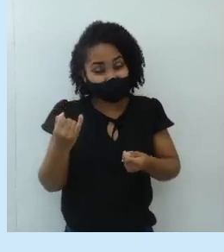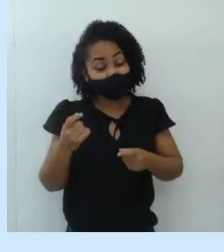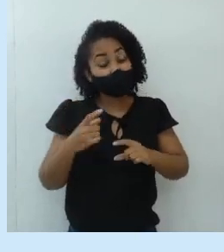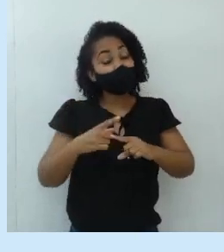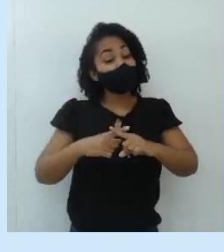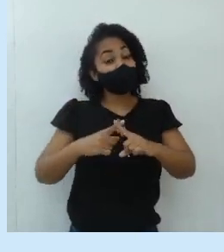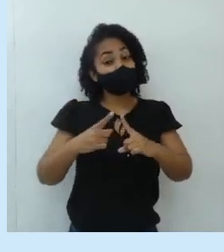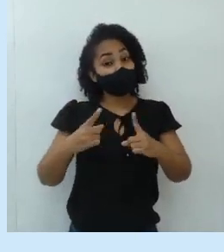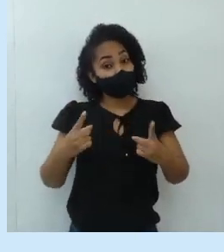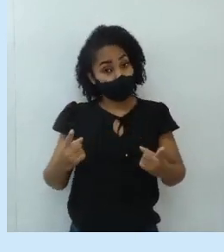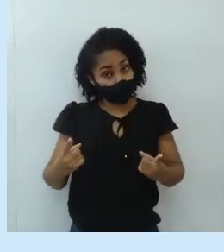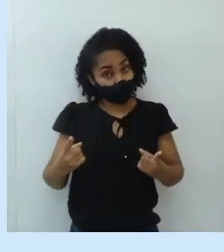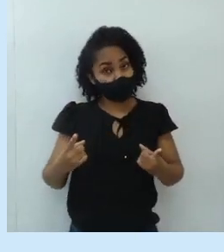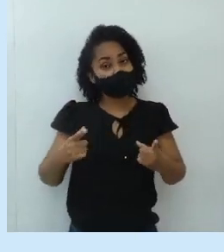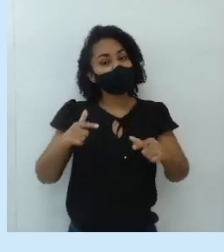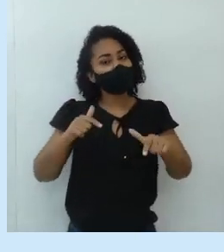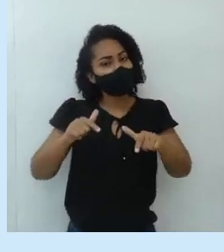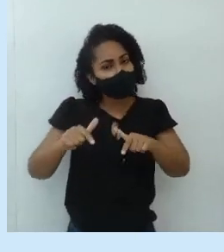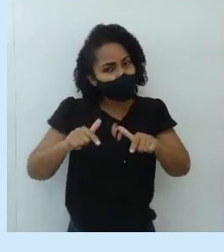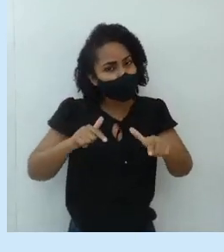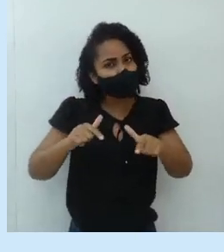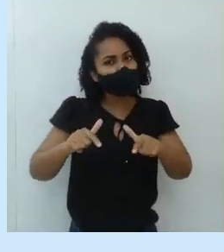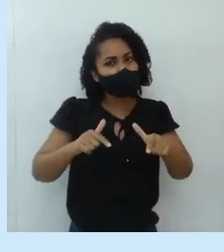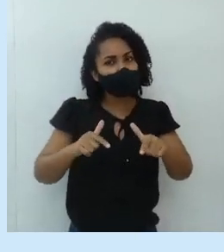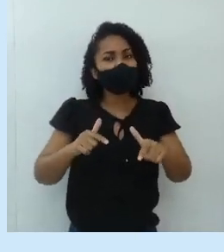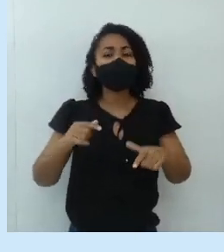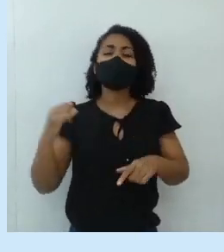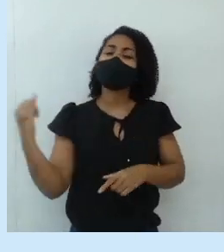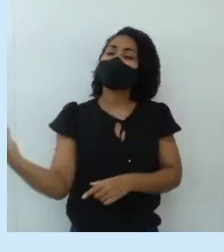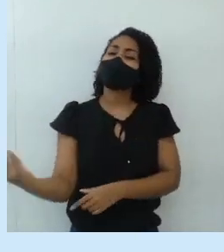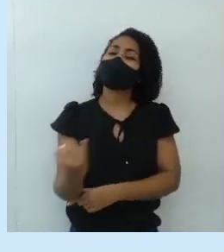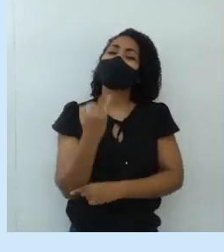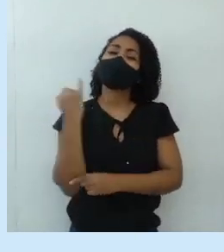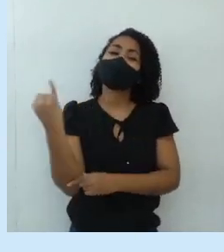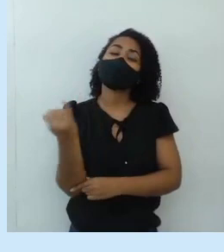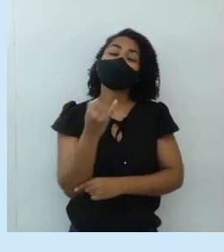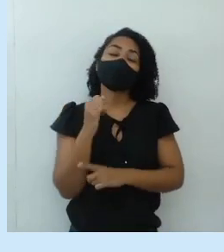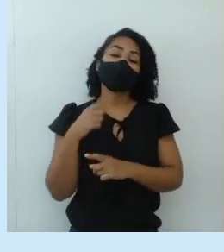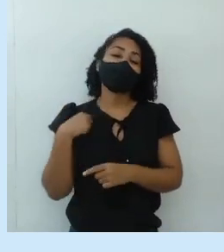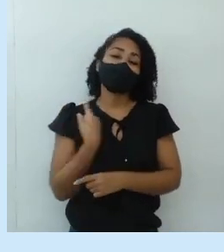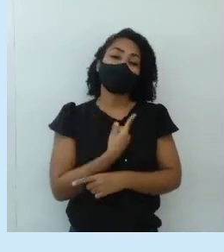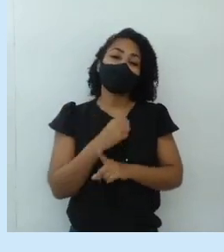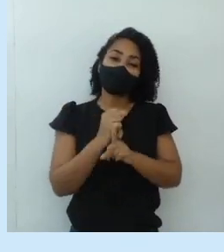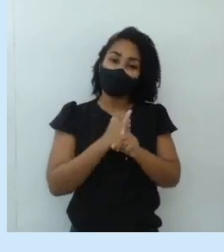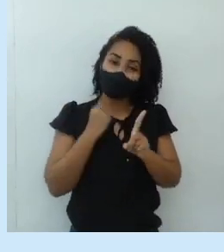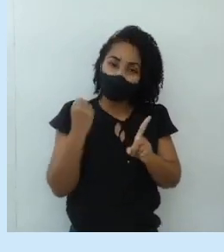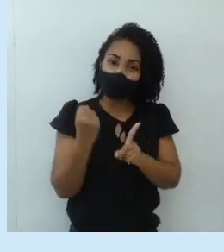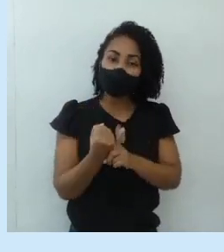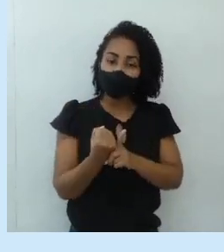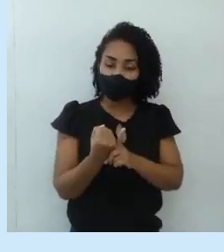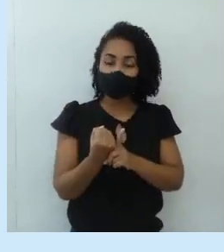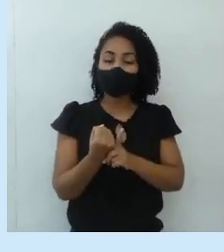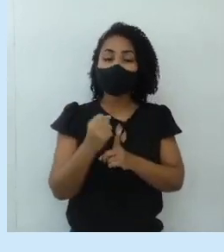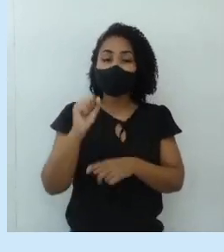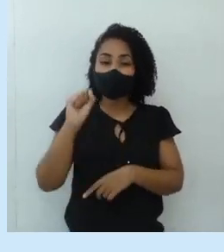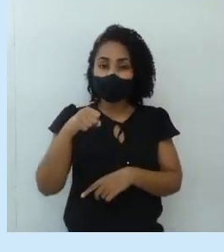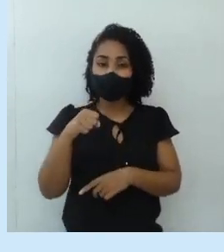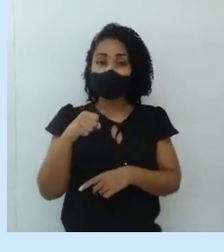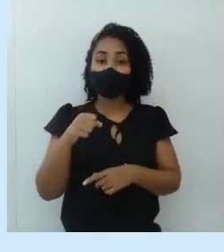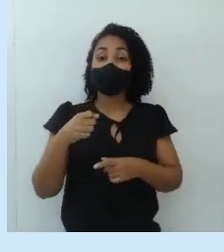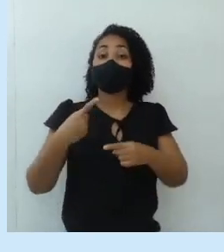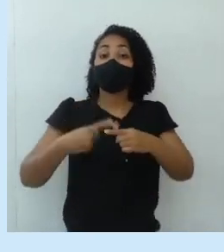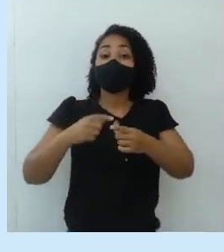entanto, esse trabalho ele é relevante para a nossa sociedade, em suas